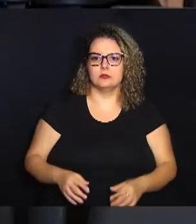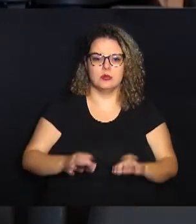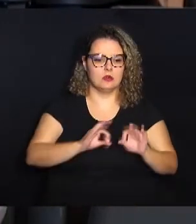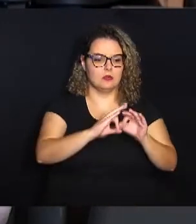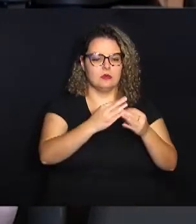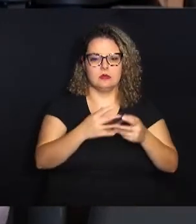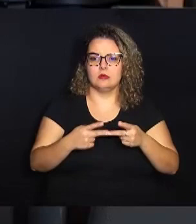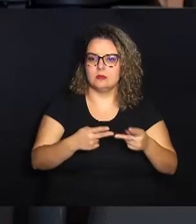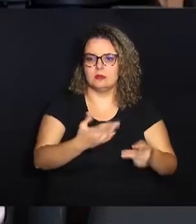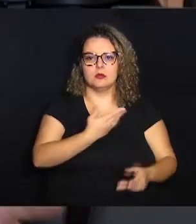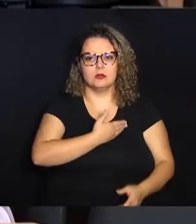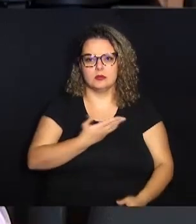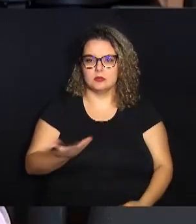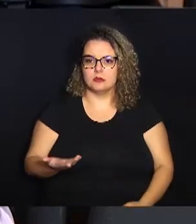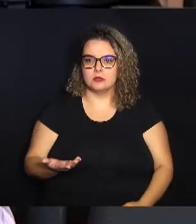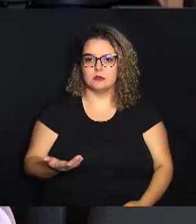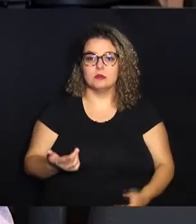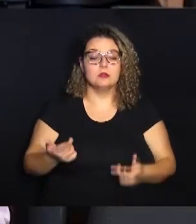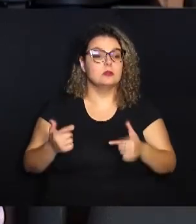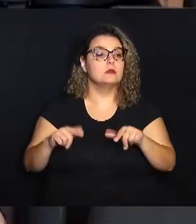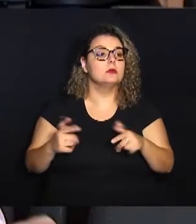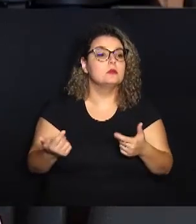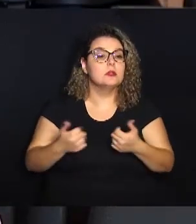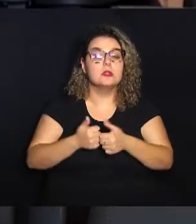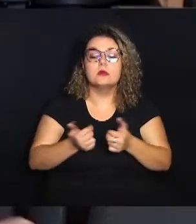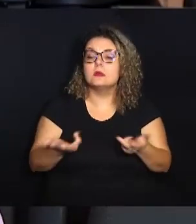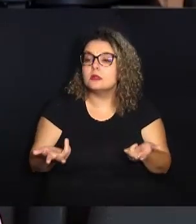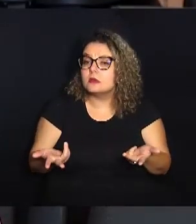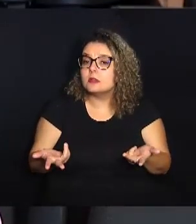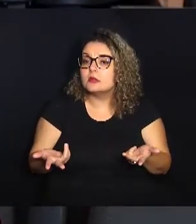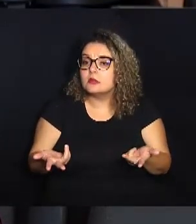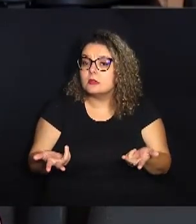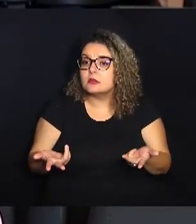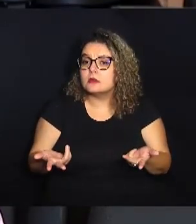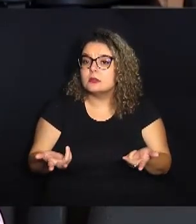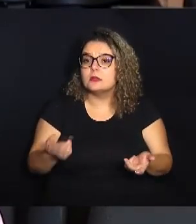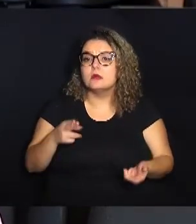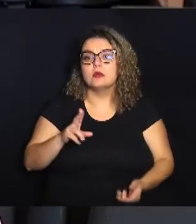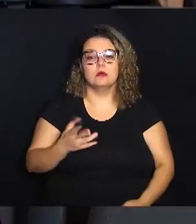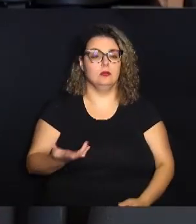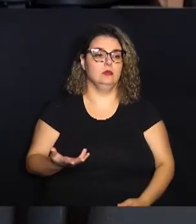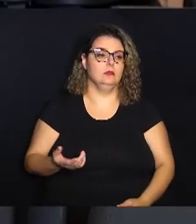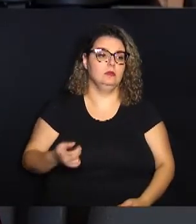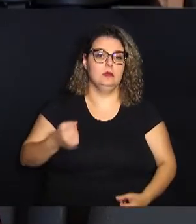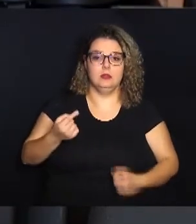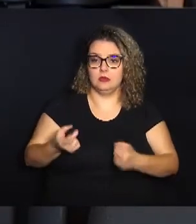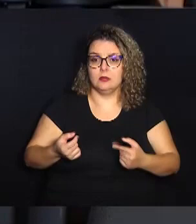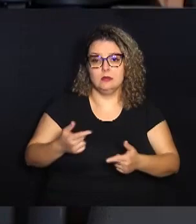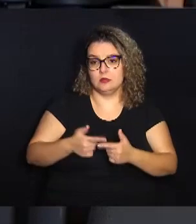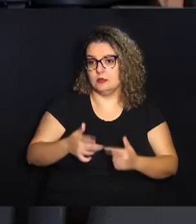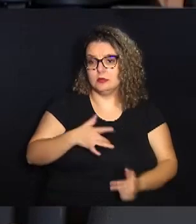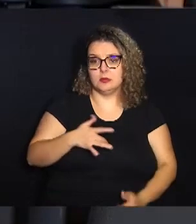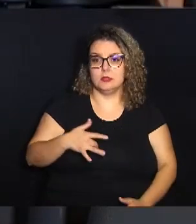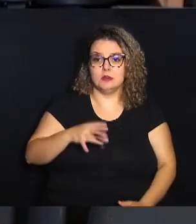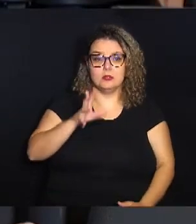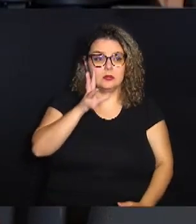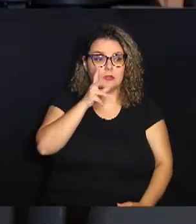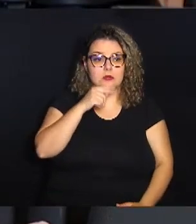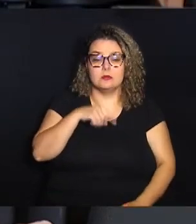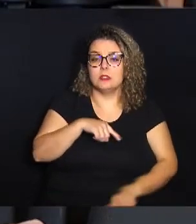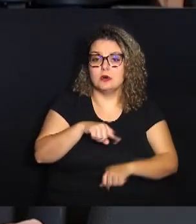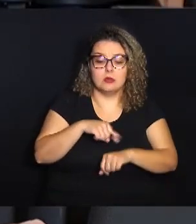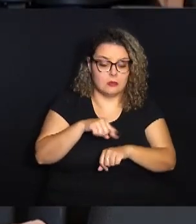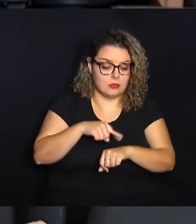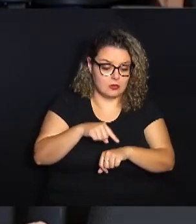parente, o amigo, tal. Cadê o transporte? Ou tem uma intercorrência mesmo de saúde, demora horas,